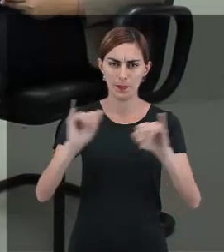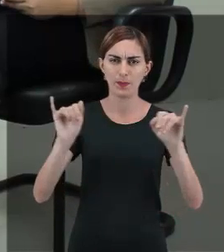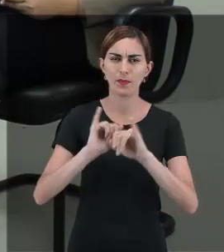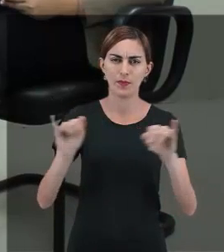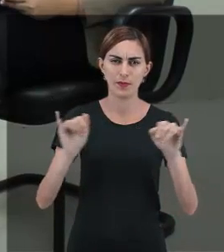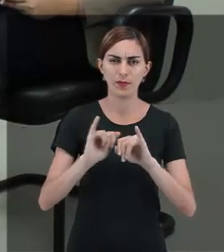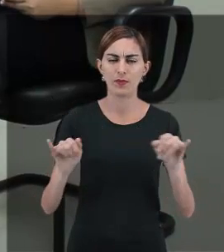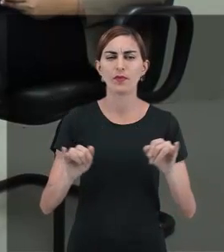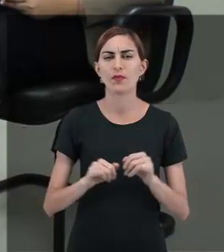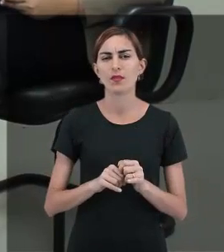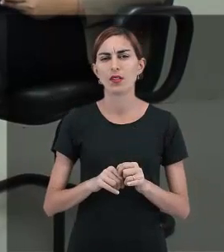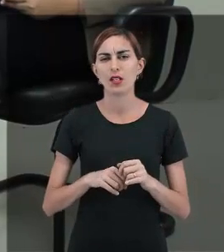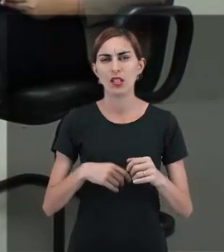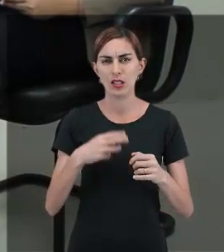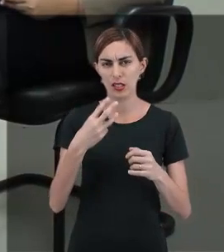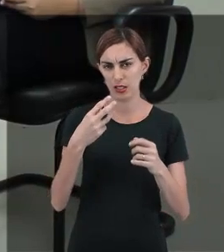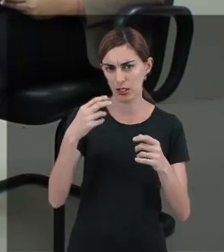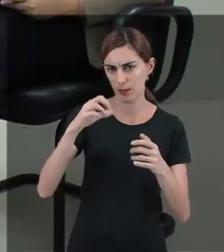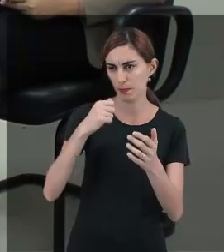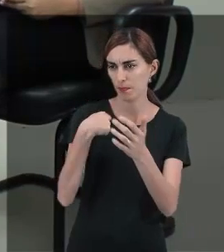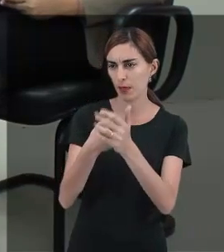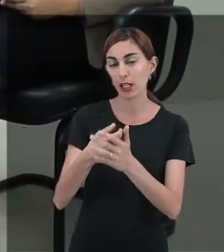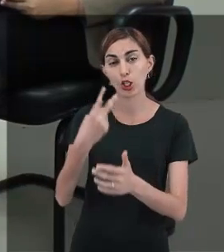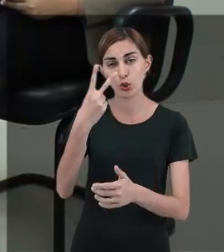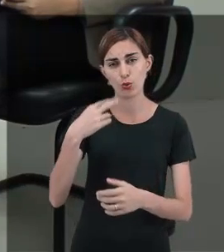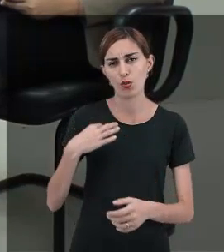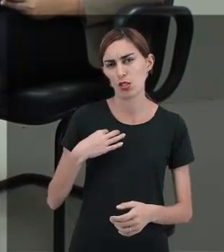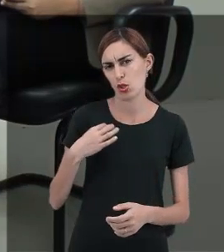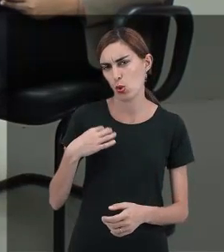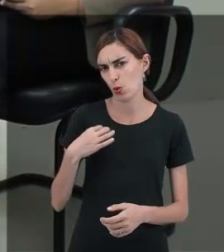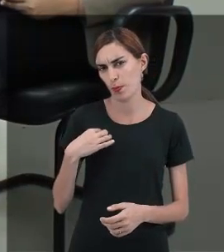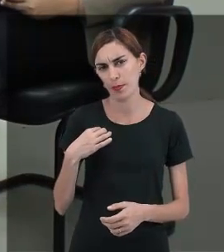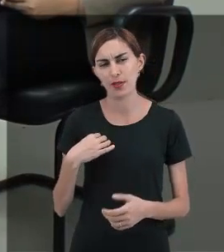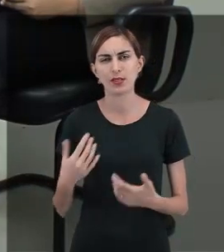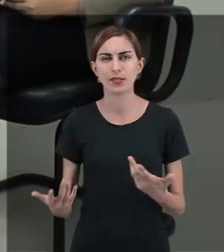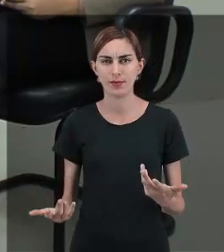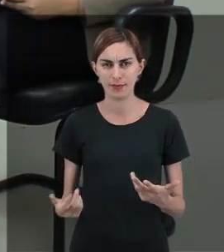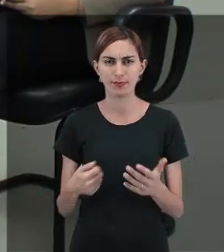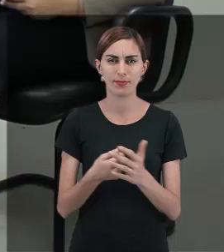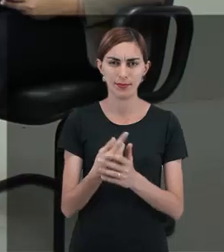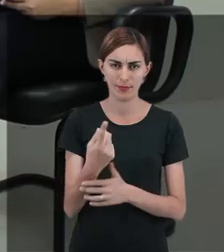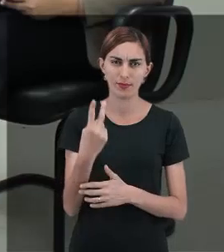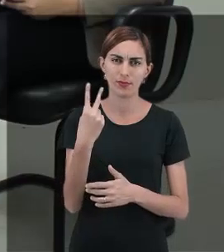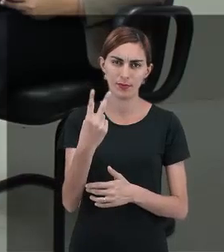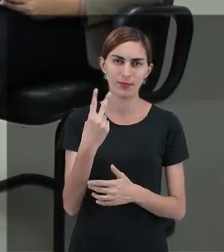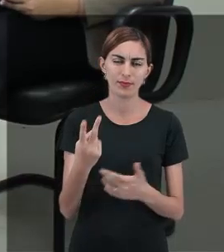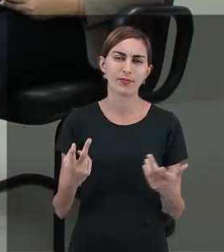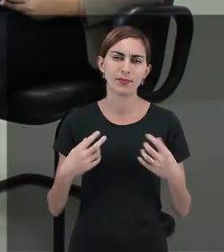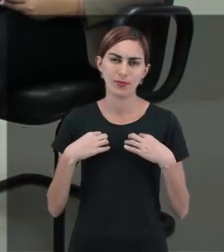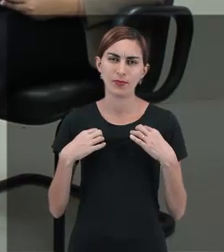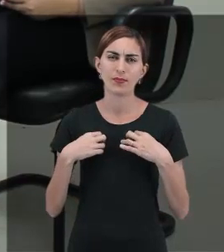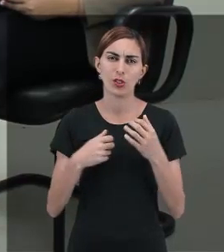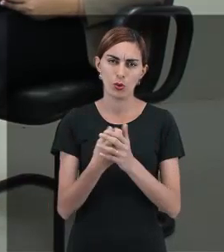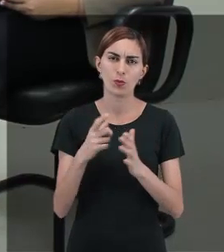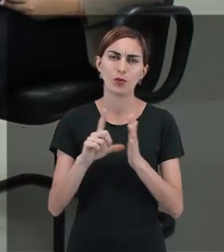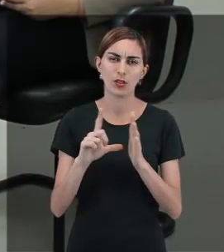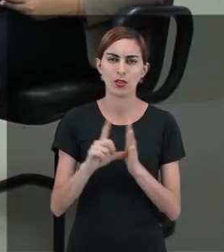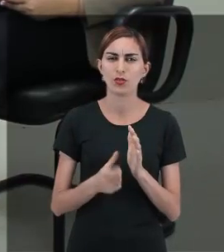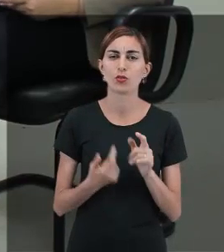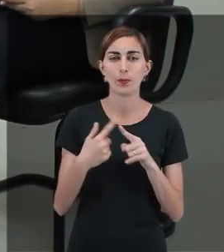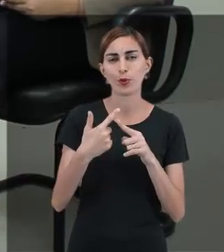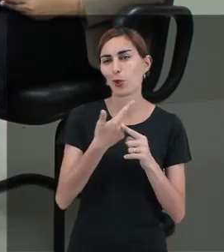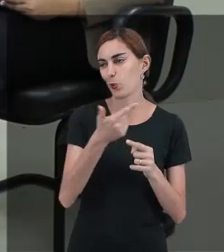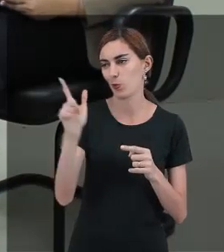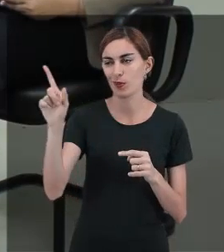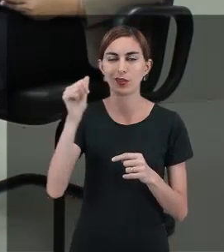acabei pagando 900. Levei mais 2 roupas, porque a vendedora convenceu. E ali não era o momento de eu dizer não para minha filha. O momento de dizer não era em